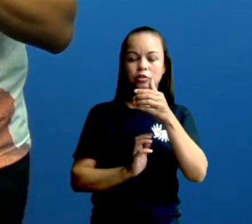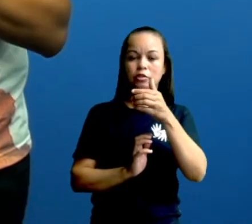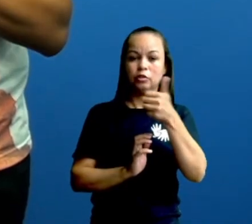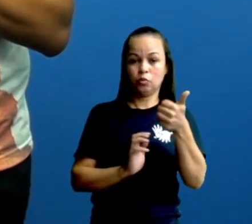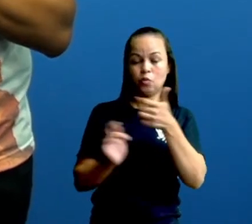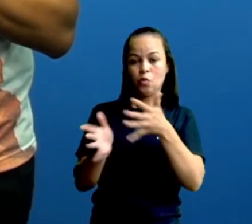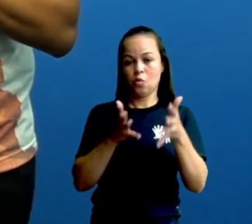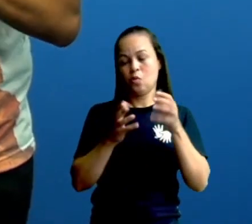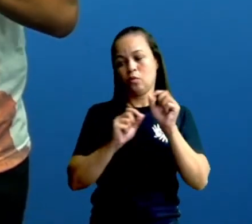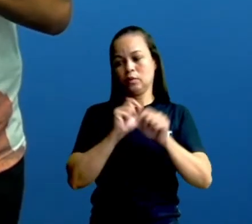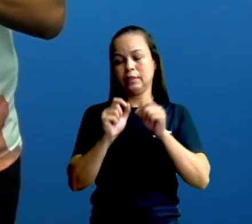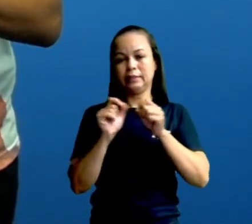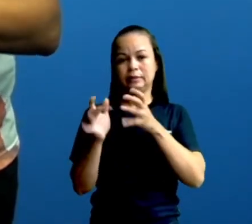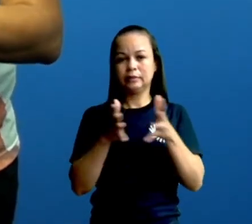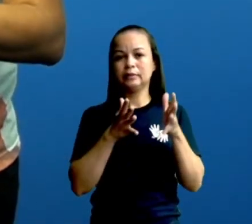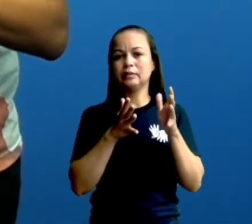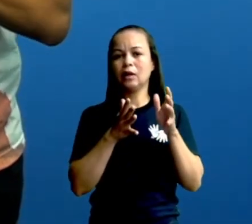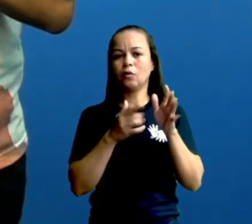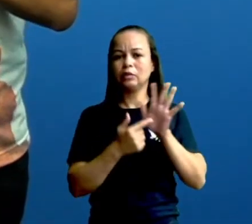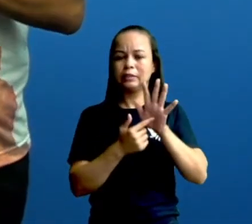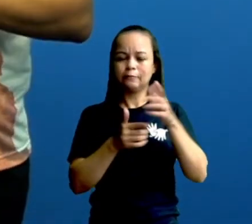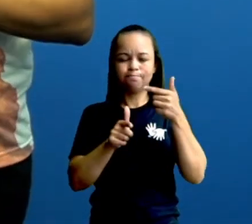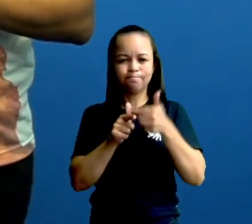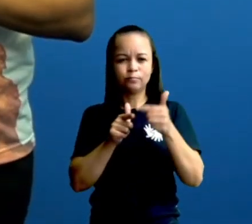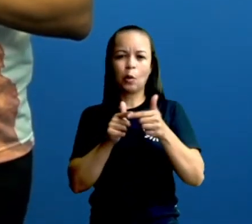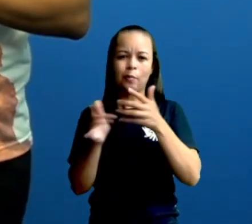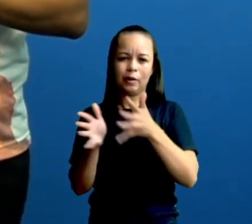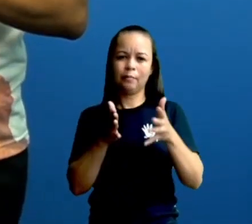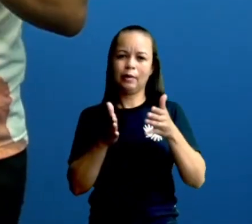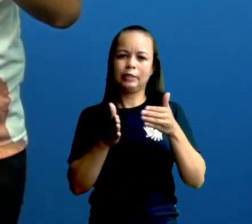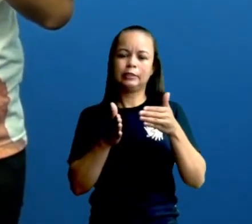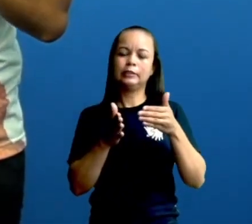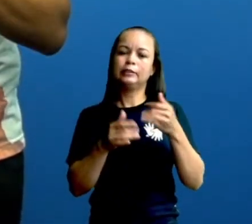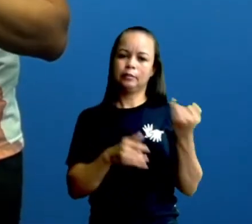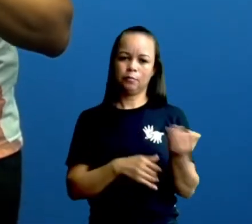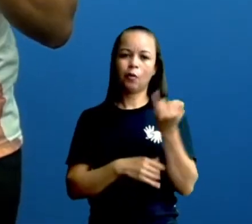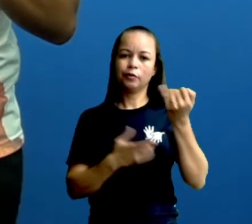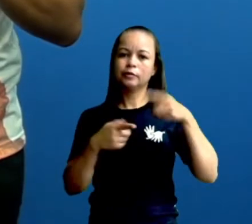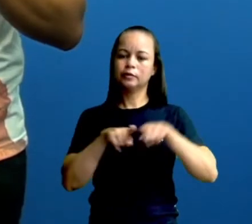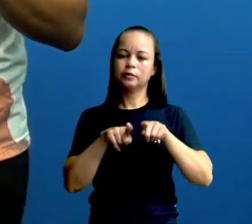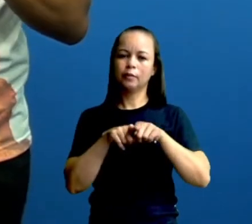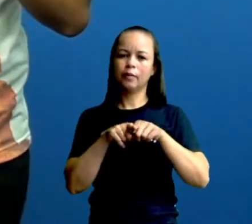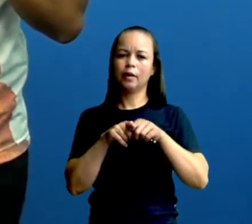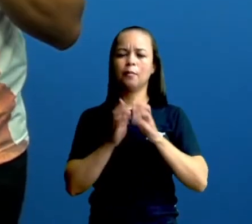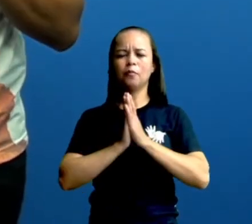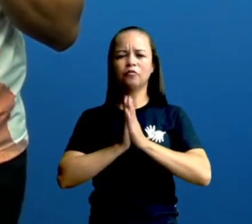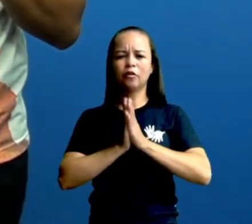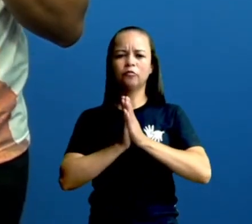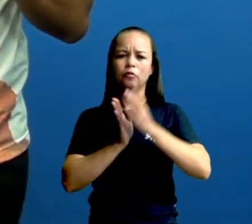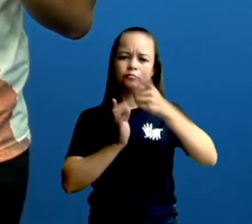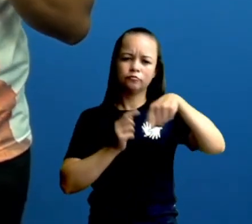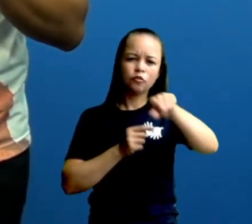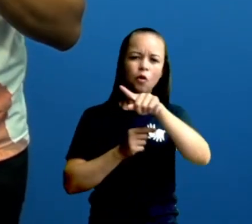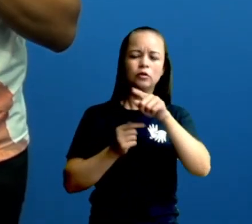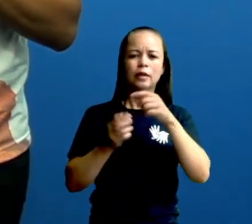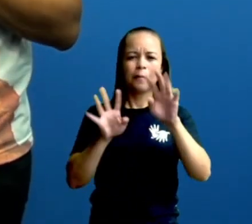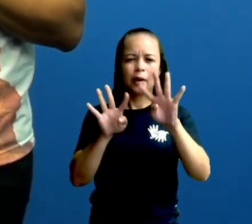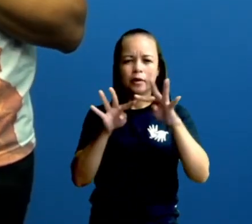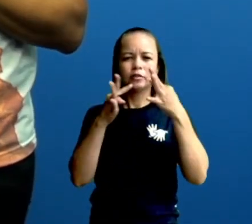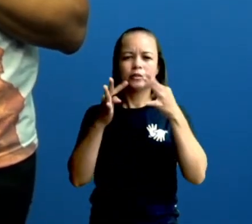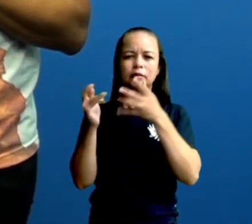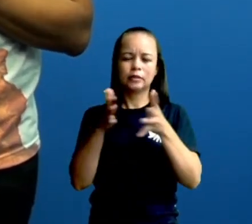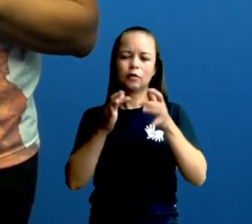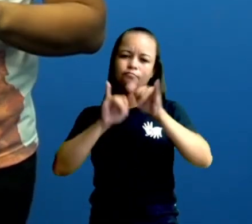essas informações elas são extremamente impactantes e relevantes. Não deixa, por favor, gente, não deixa de prestar atenção